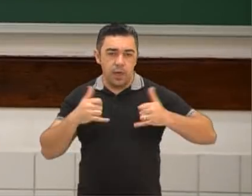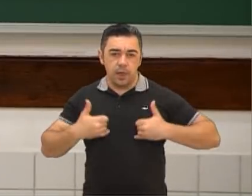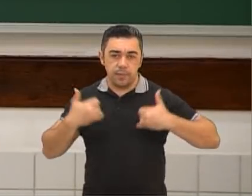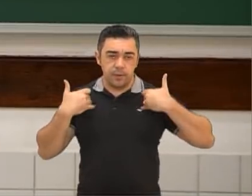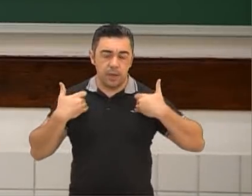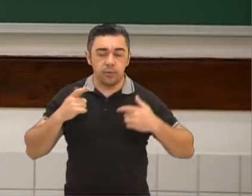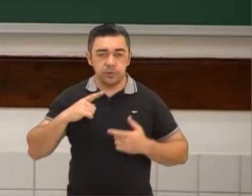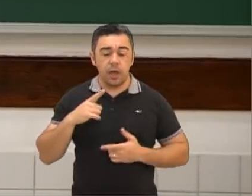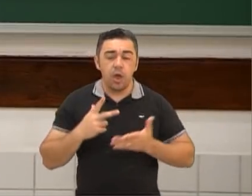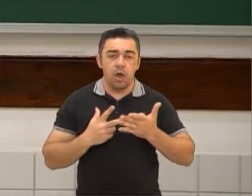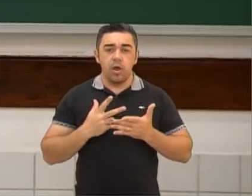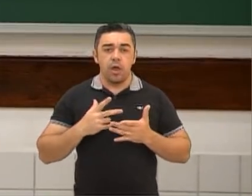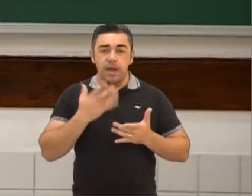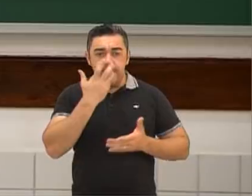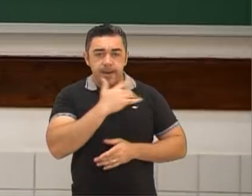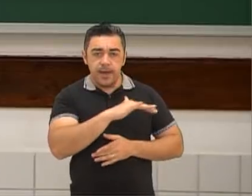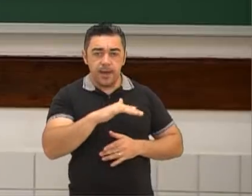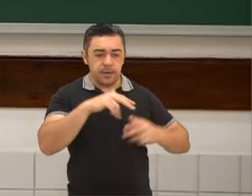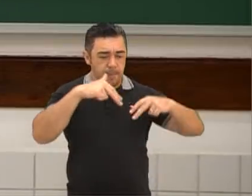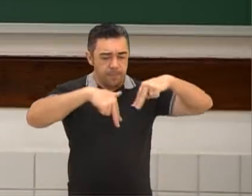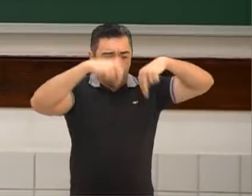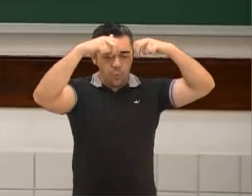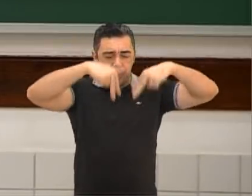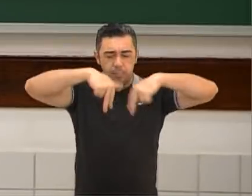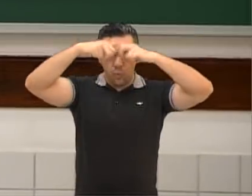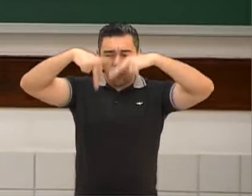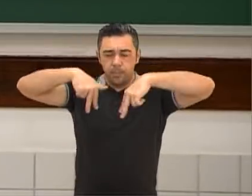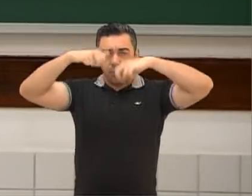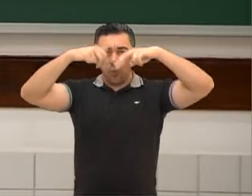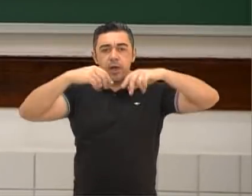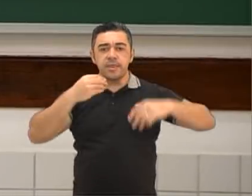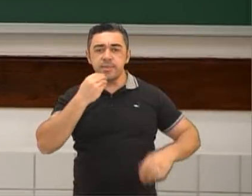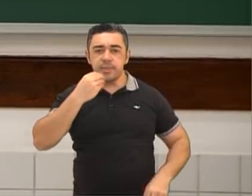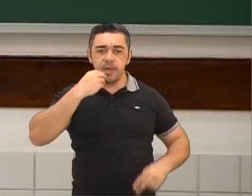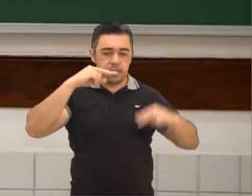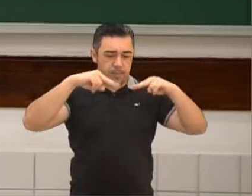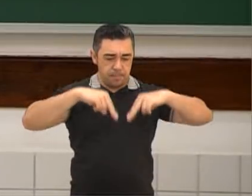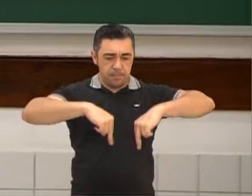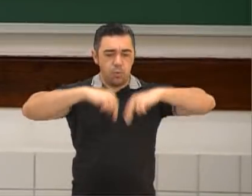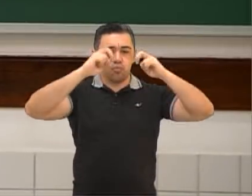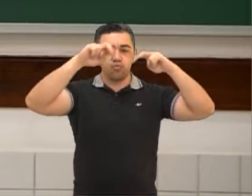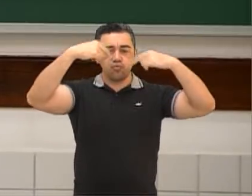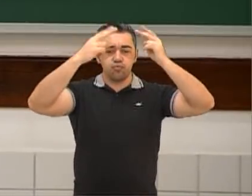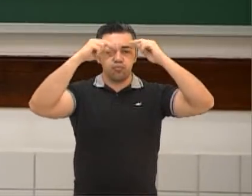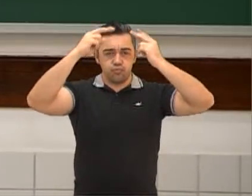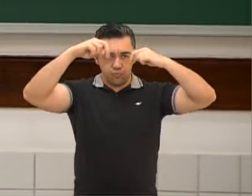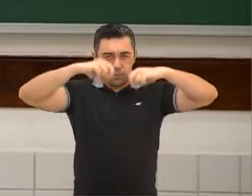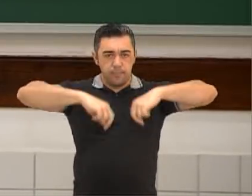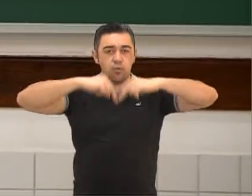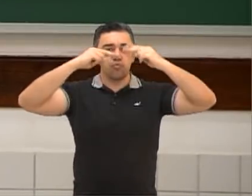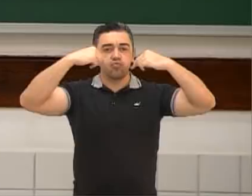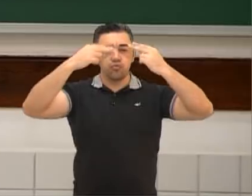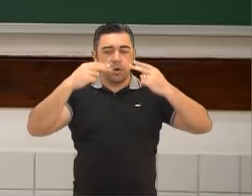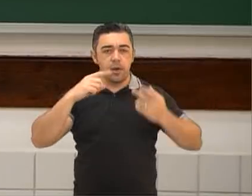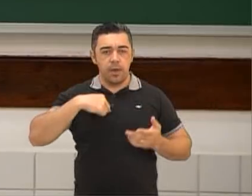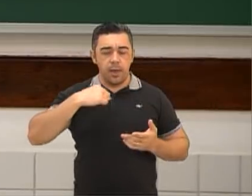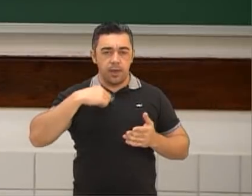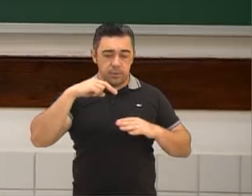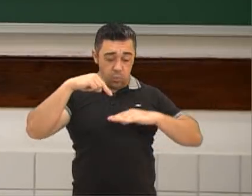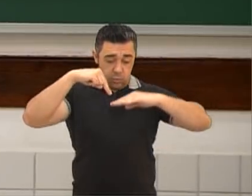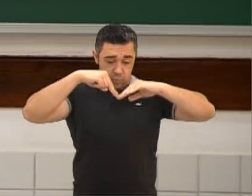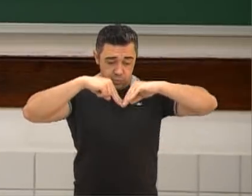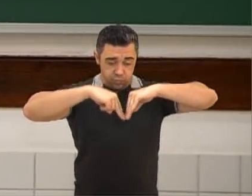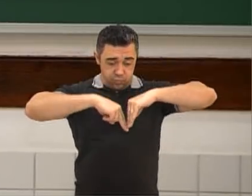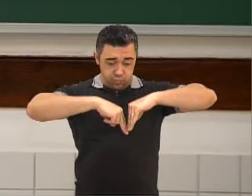Ter aquela cama elástica e exatamente a pessoa tentar fazer isso, né? Usar a propulsão, a impulsão